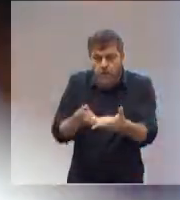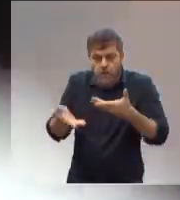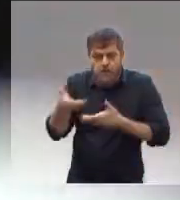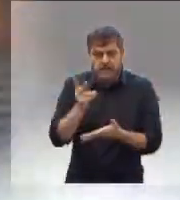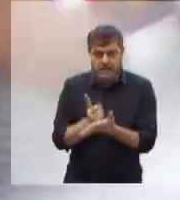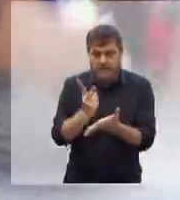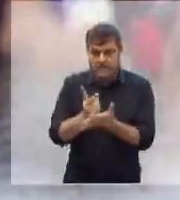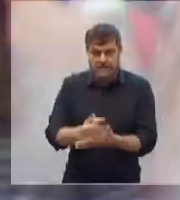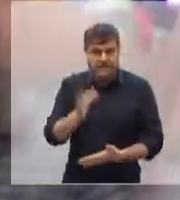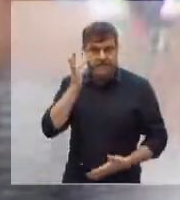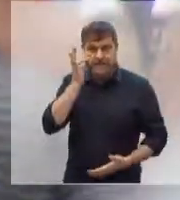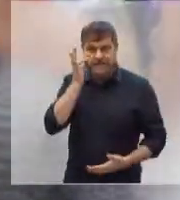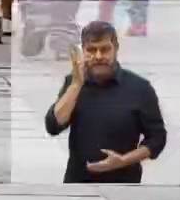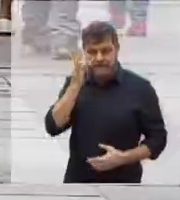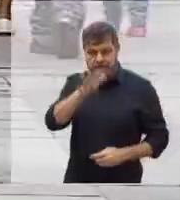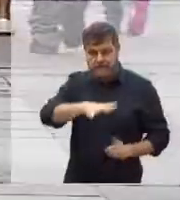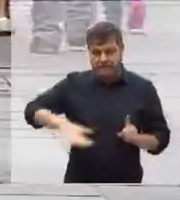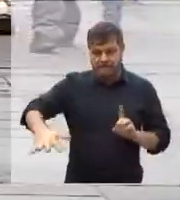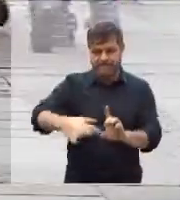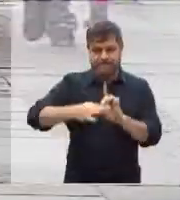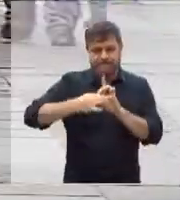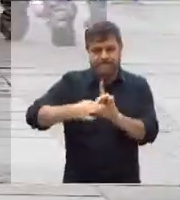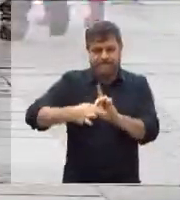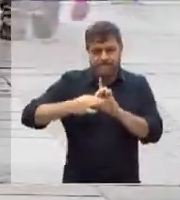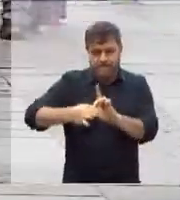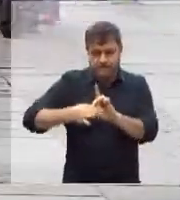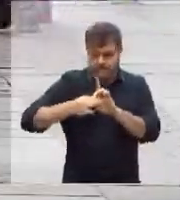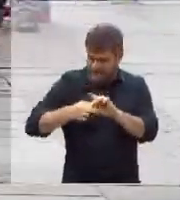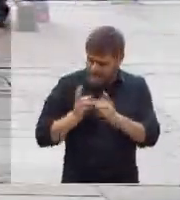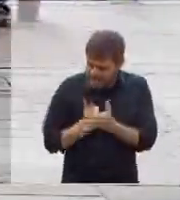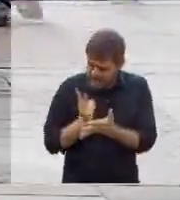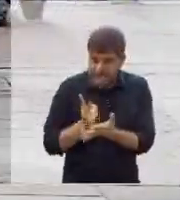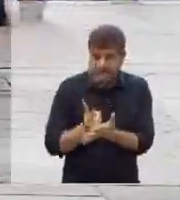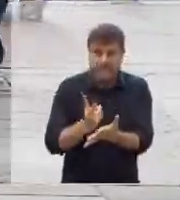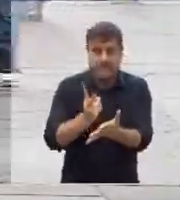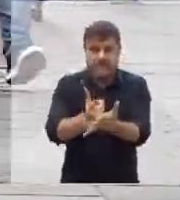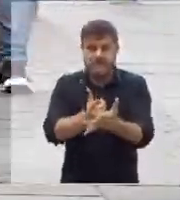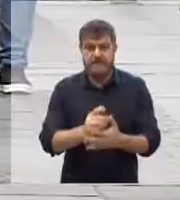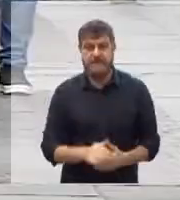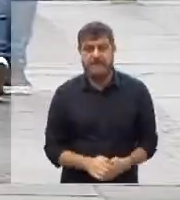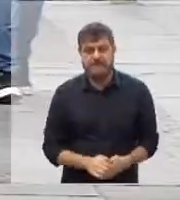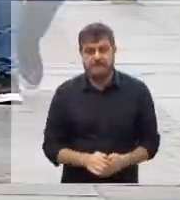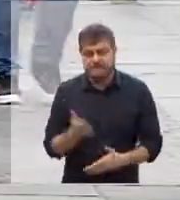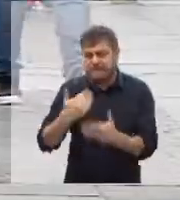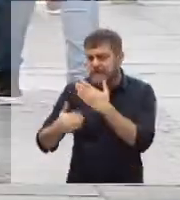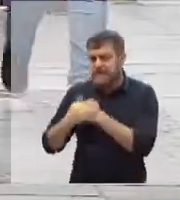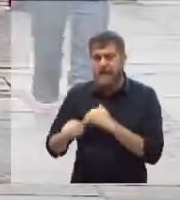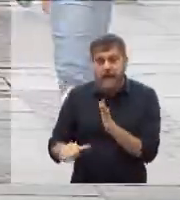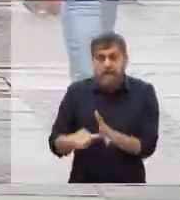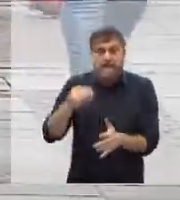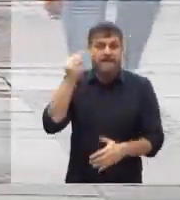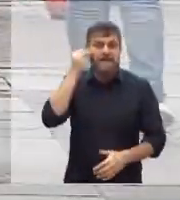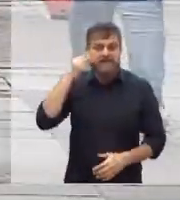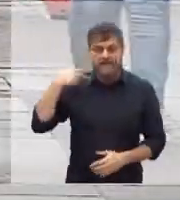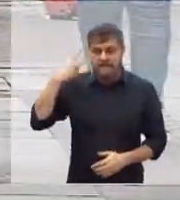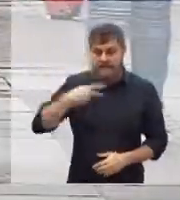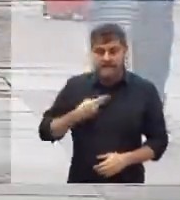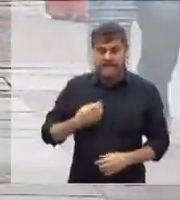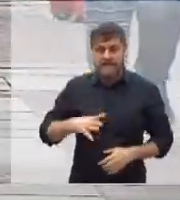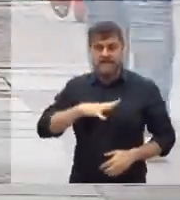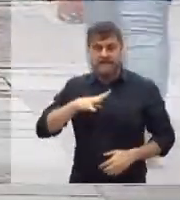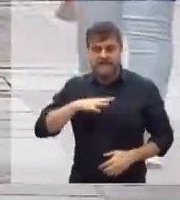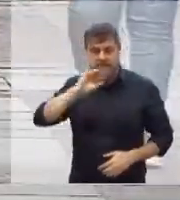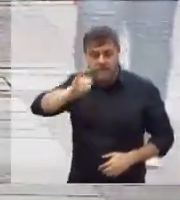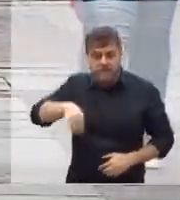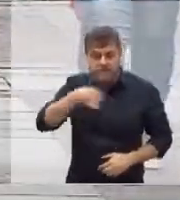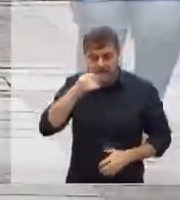população sempre foi muito presente. Então, eu sempre tive muito contato com as pessoas. E desde o meu primeiro mandato,